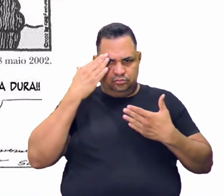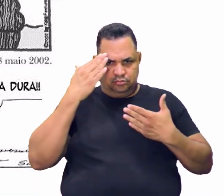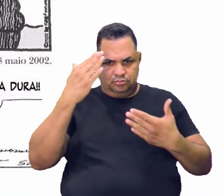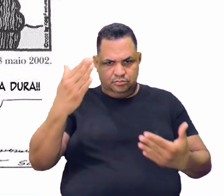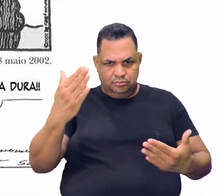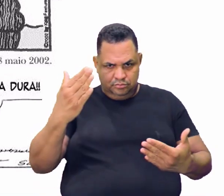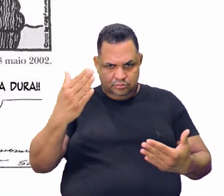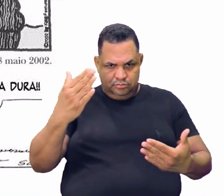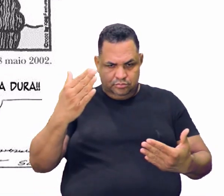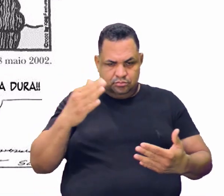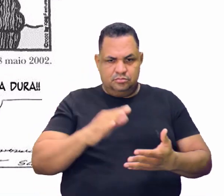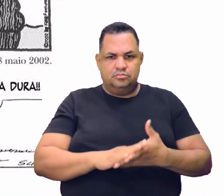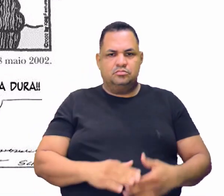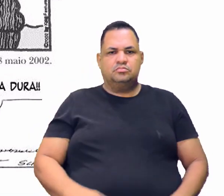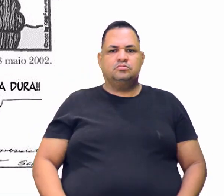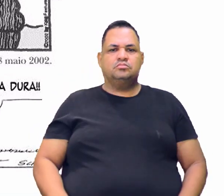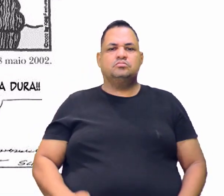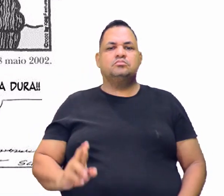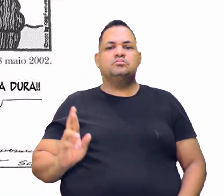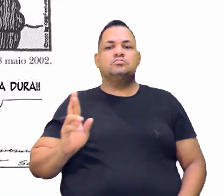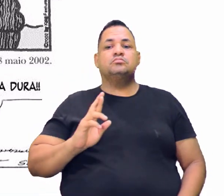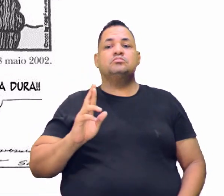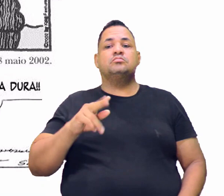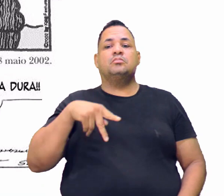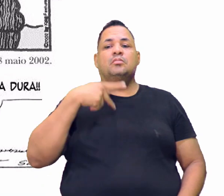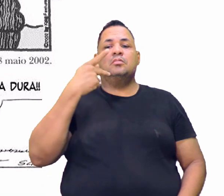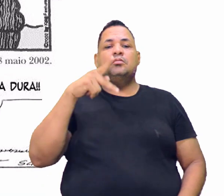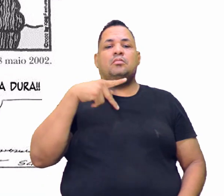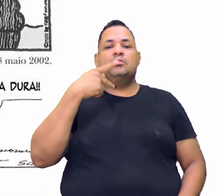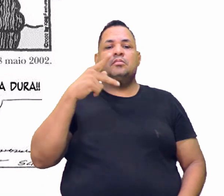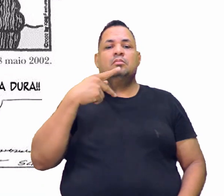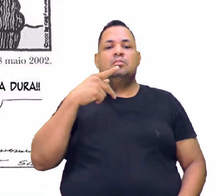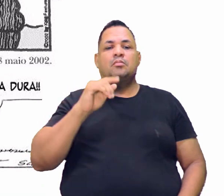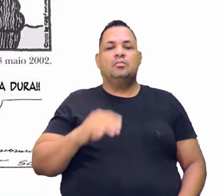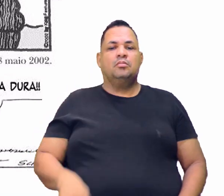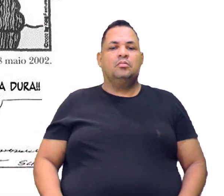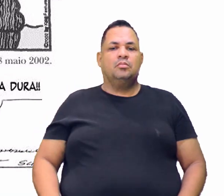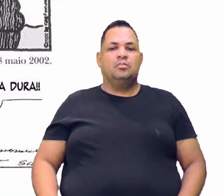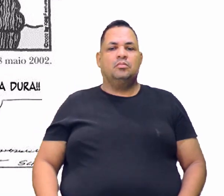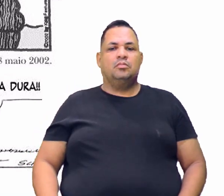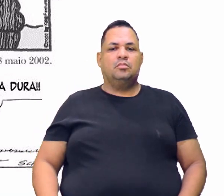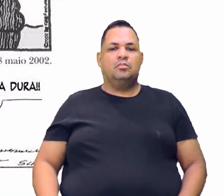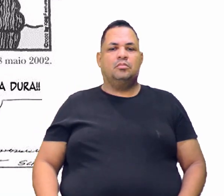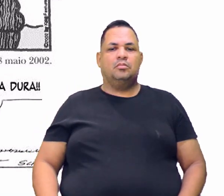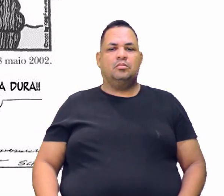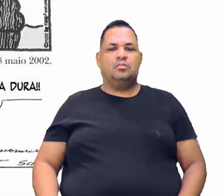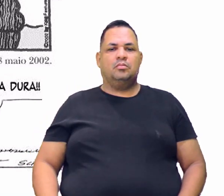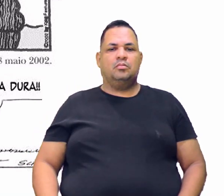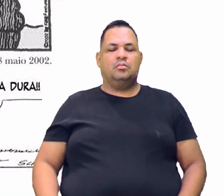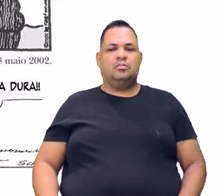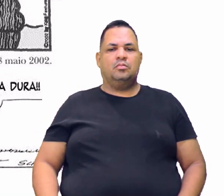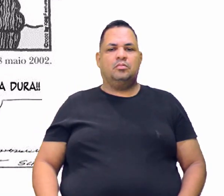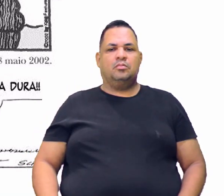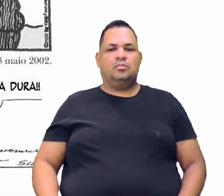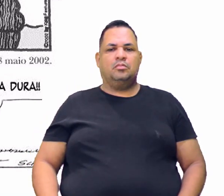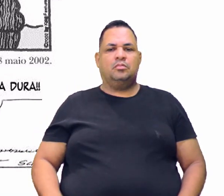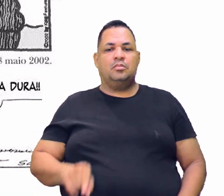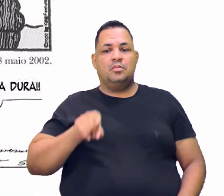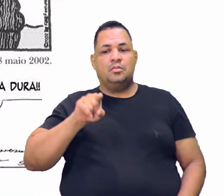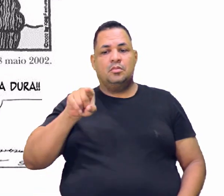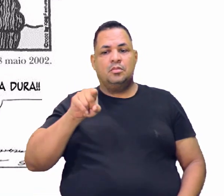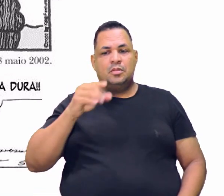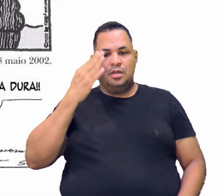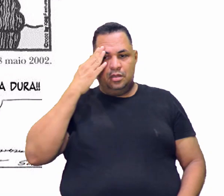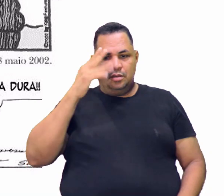Obrigado, obrigado. Quem que tá falando aqui é o H. Então, ele